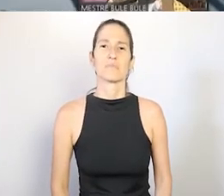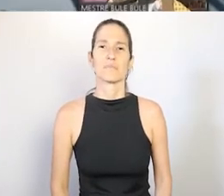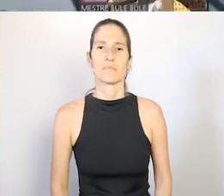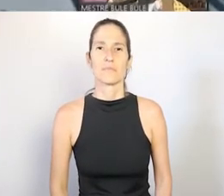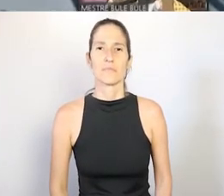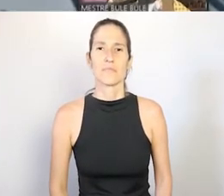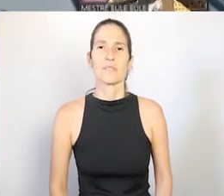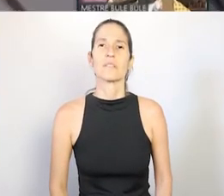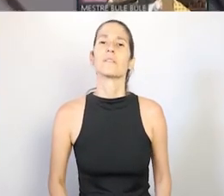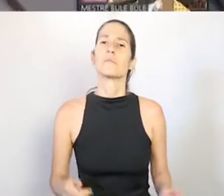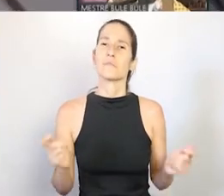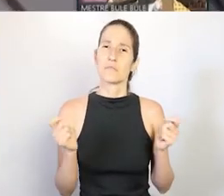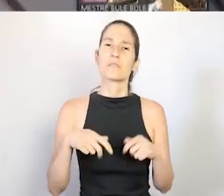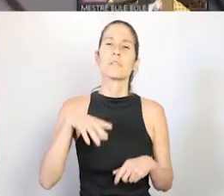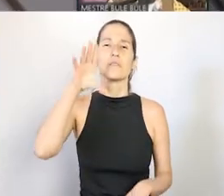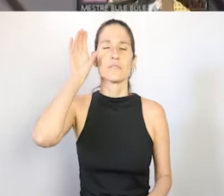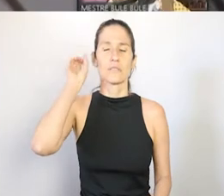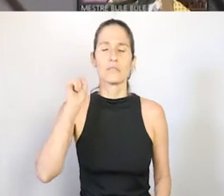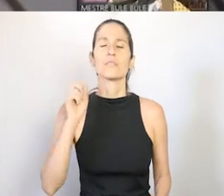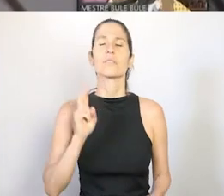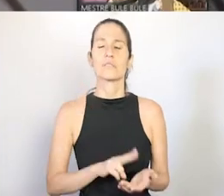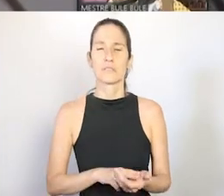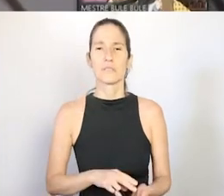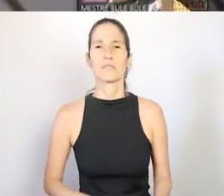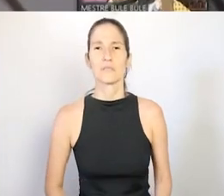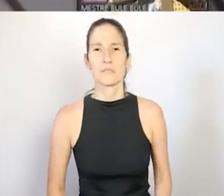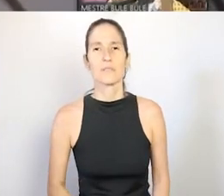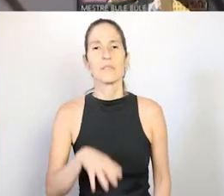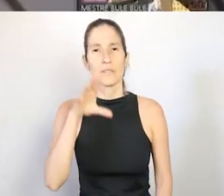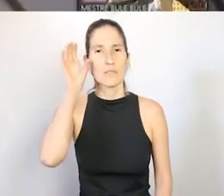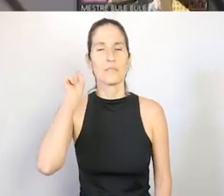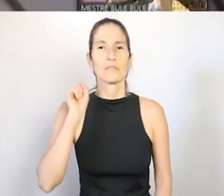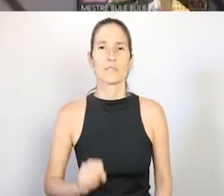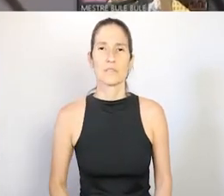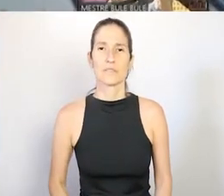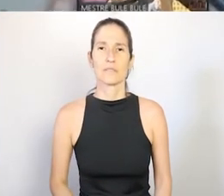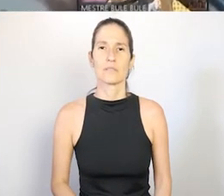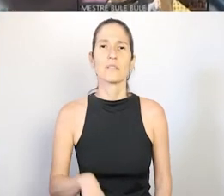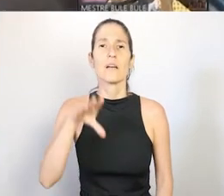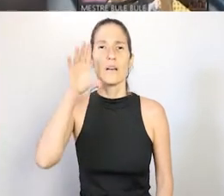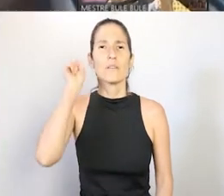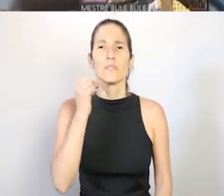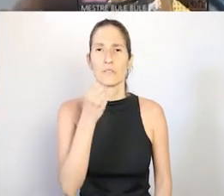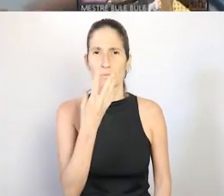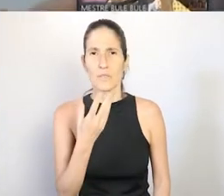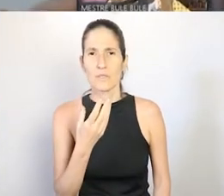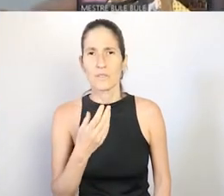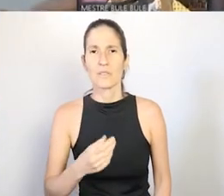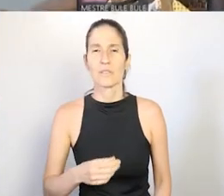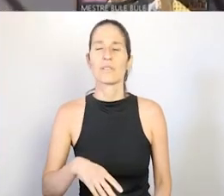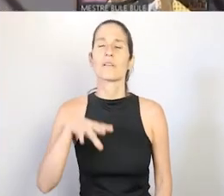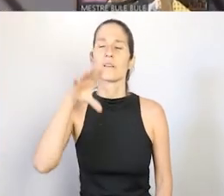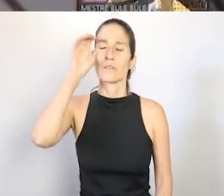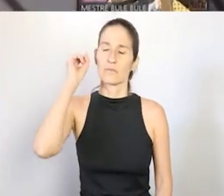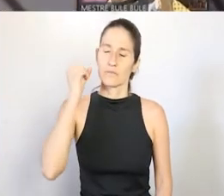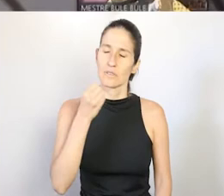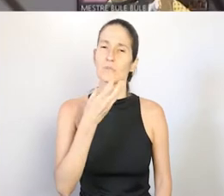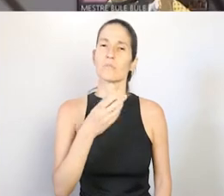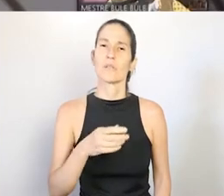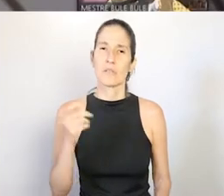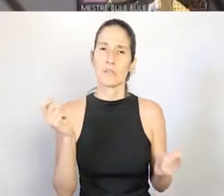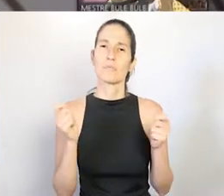Estamos ouvindo, Lia. Estamos te ouvindo, sim. Estamos te ouvindo. Está ouvindo bem? Está ouvindo bem? Ouvindo bem. Pode